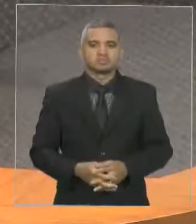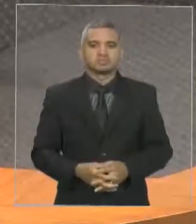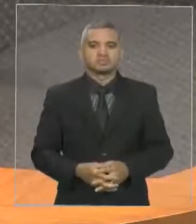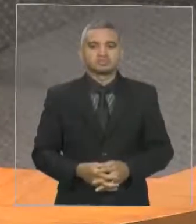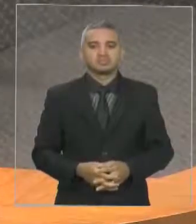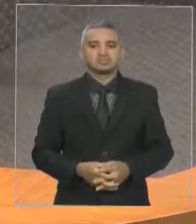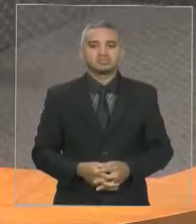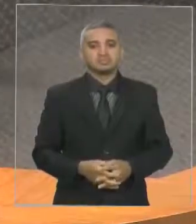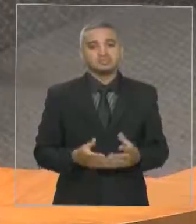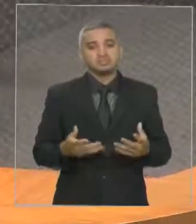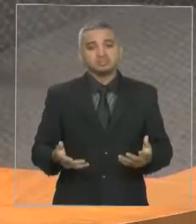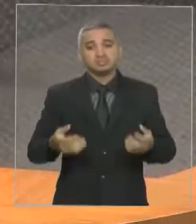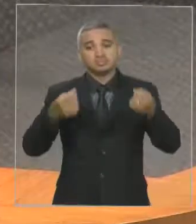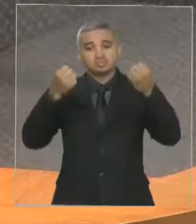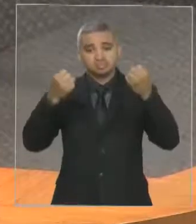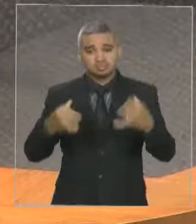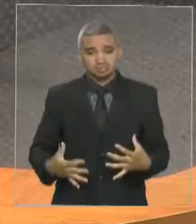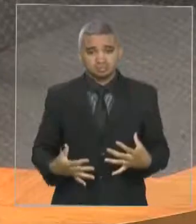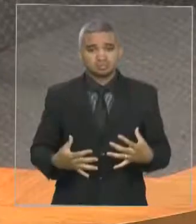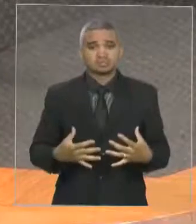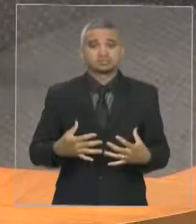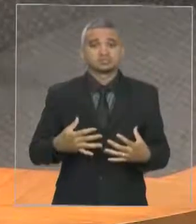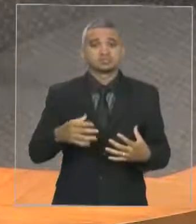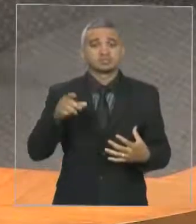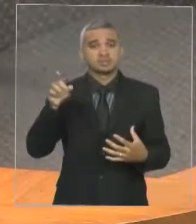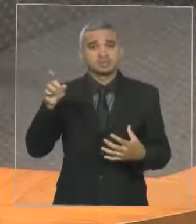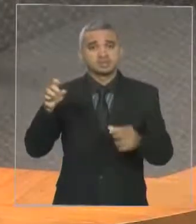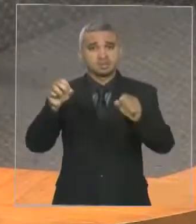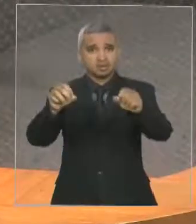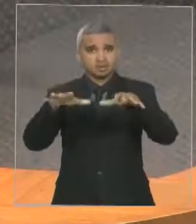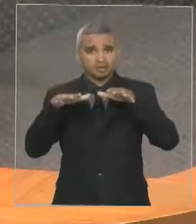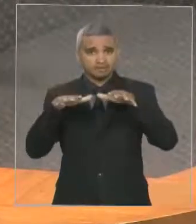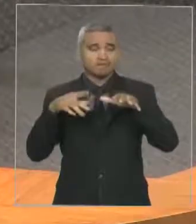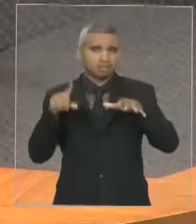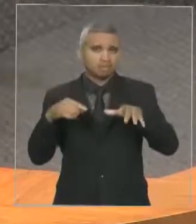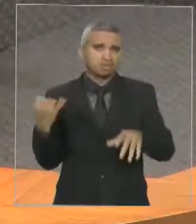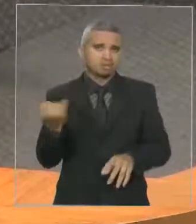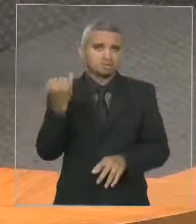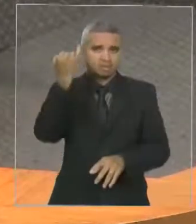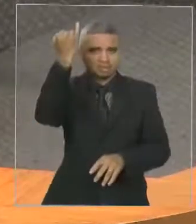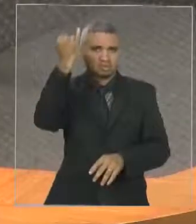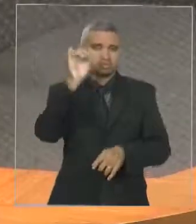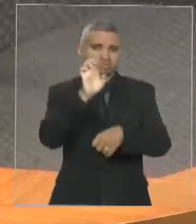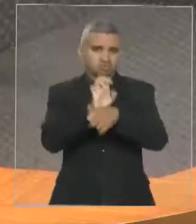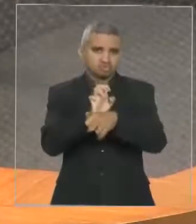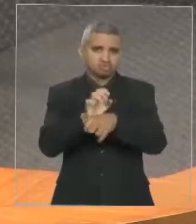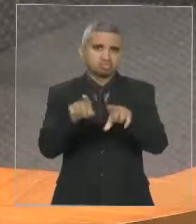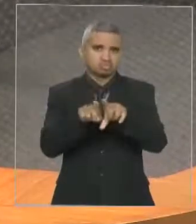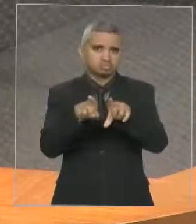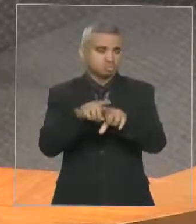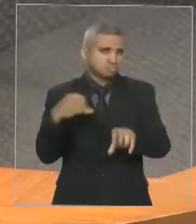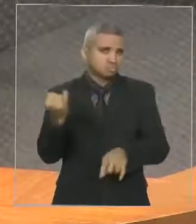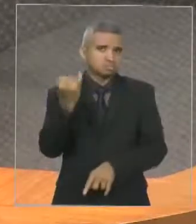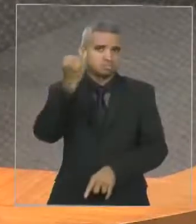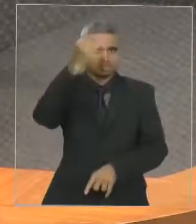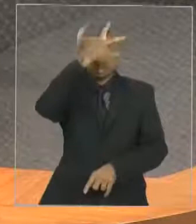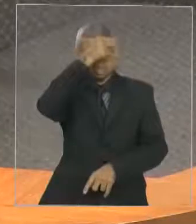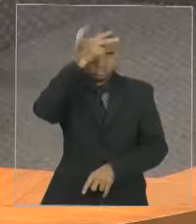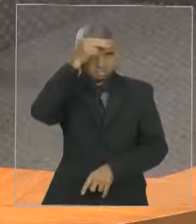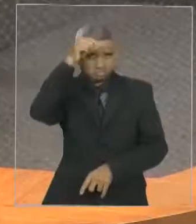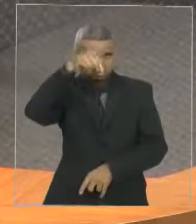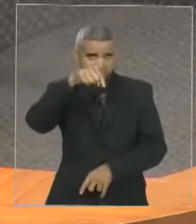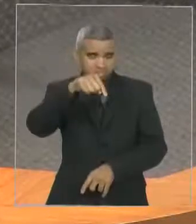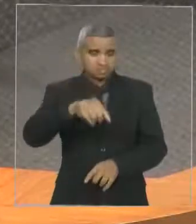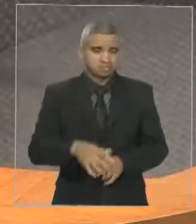esse evento é de grande importância para o nosso Estado, para o nosso município. E parabenizar mais